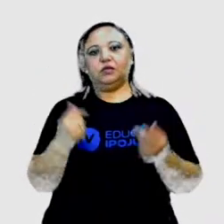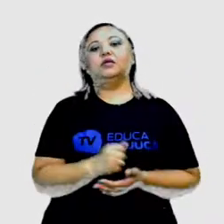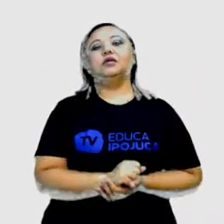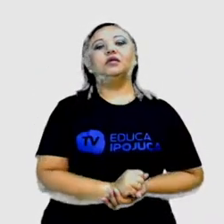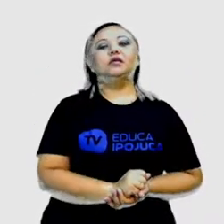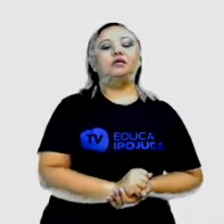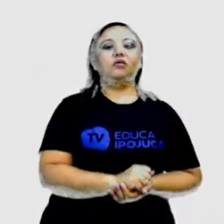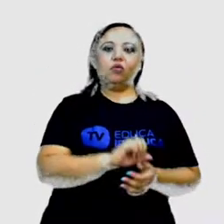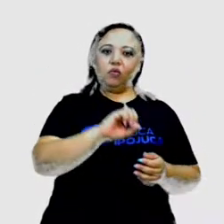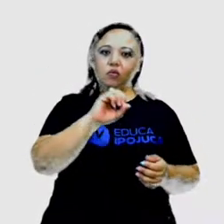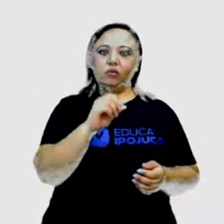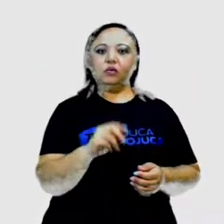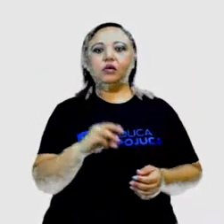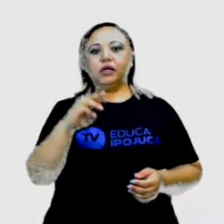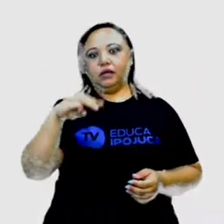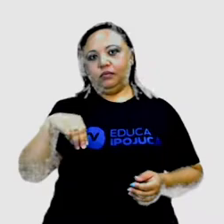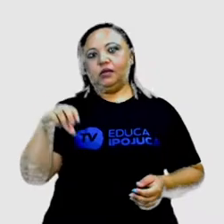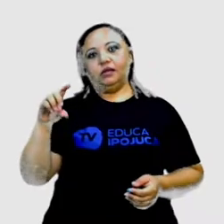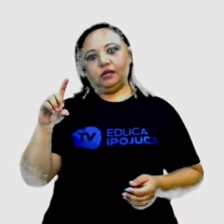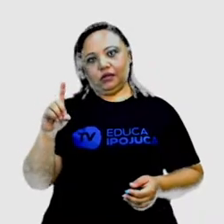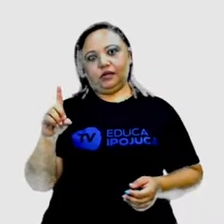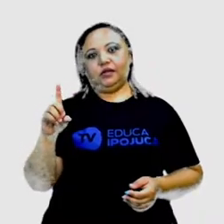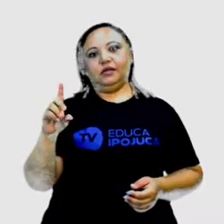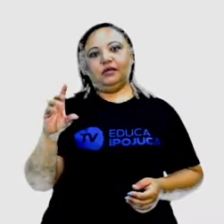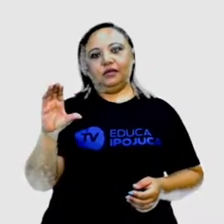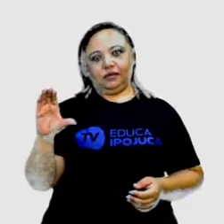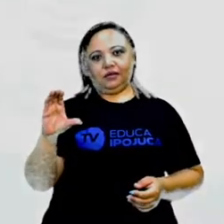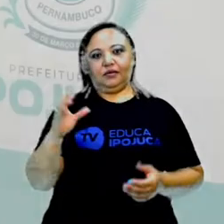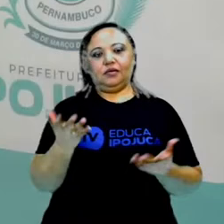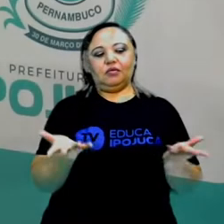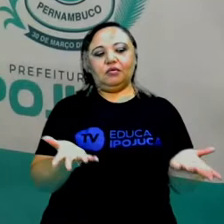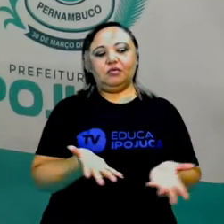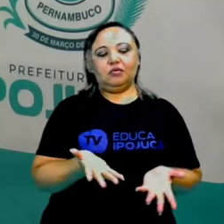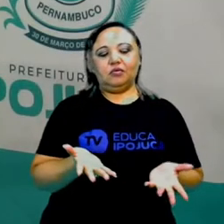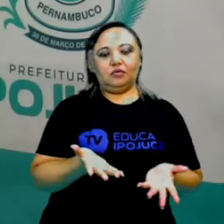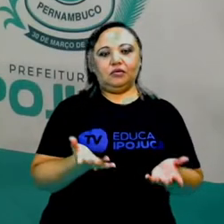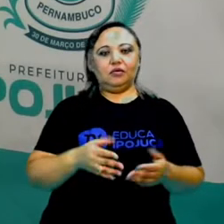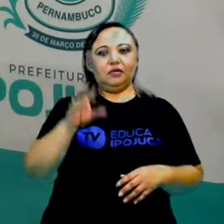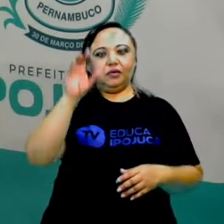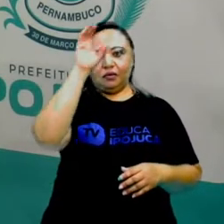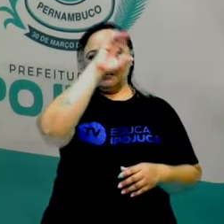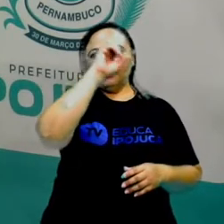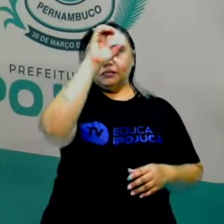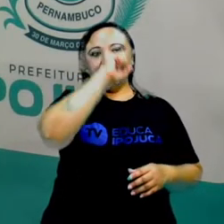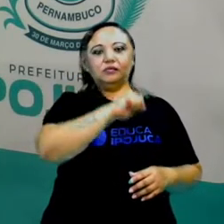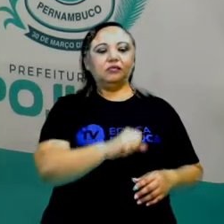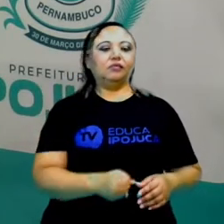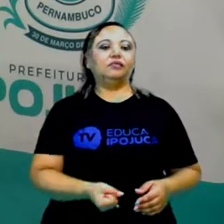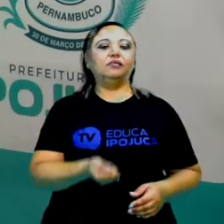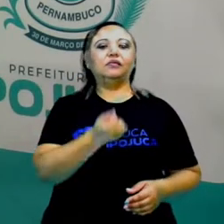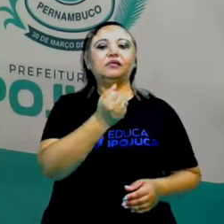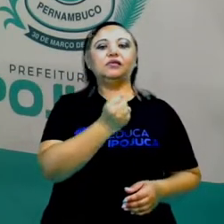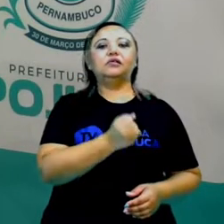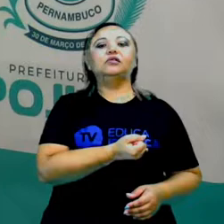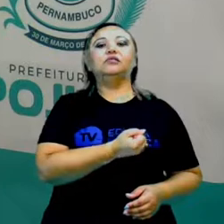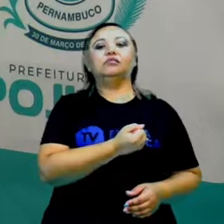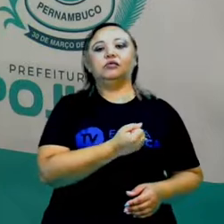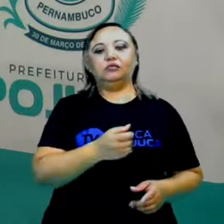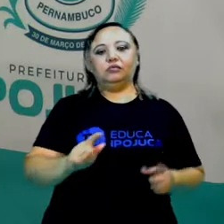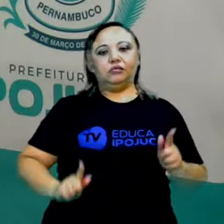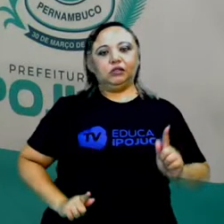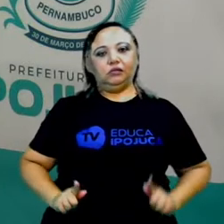comum, ou MDC. Mas hoje nós vamos entender o conceito de número primo.